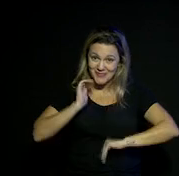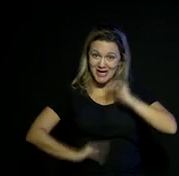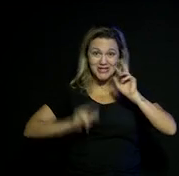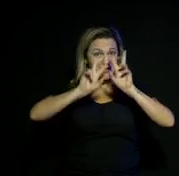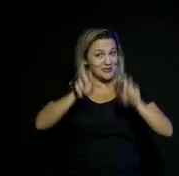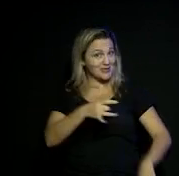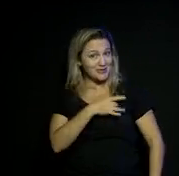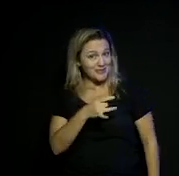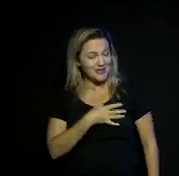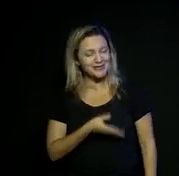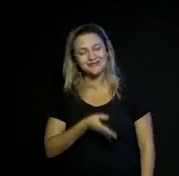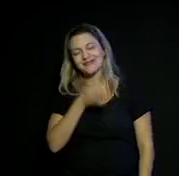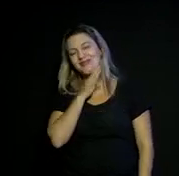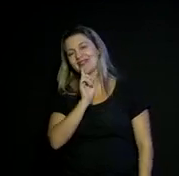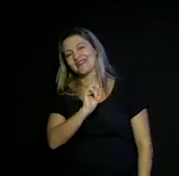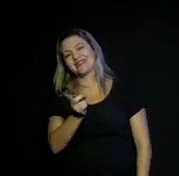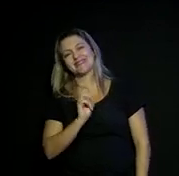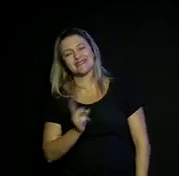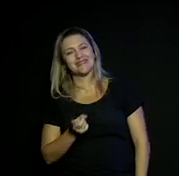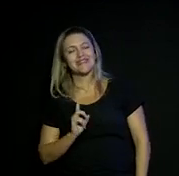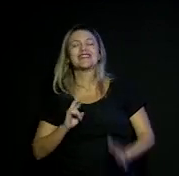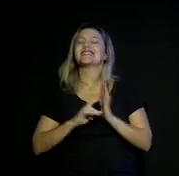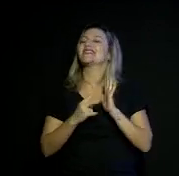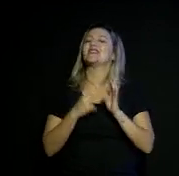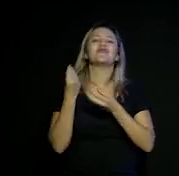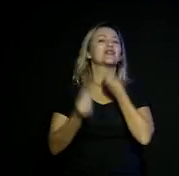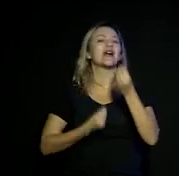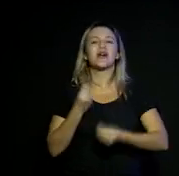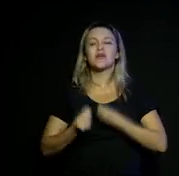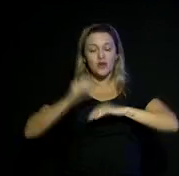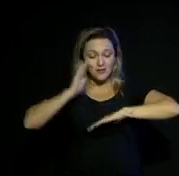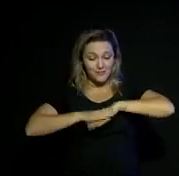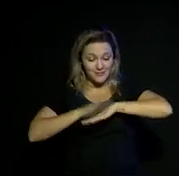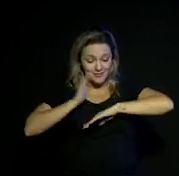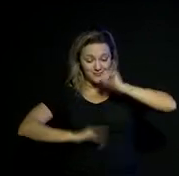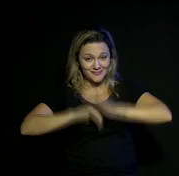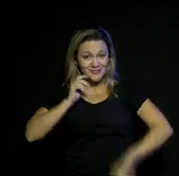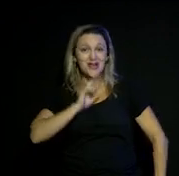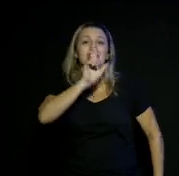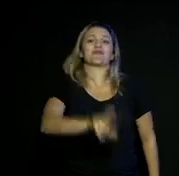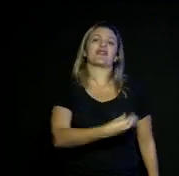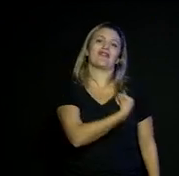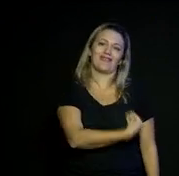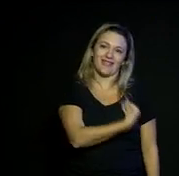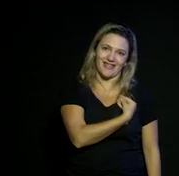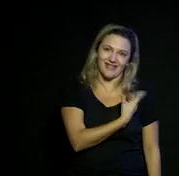nada. O conhecimento é medido pela maneira como você responde à vida. Pelas vossas obras vos